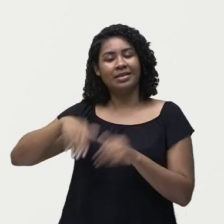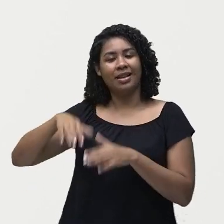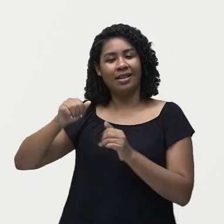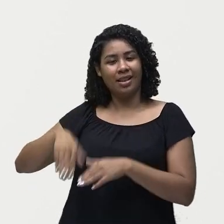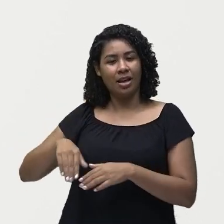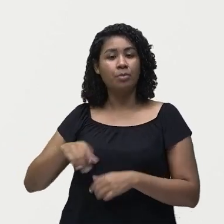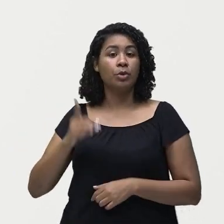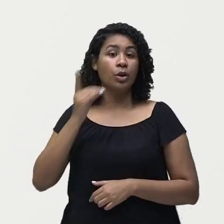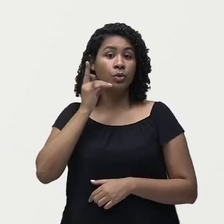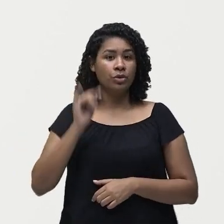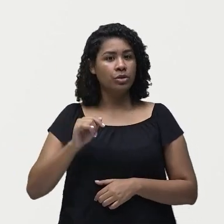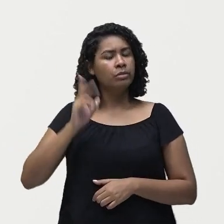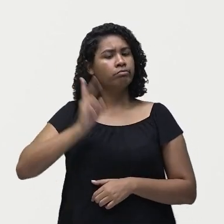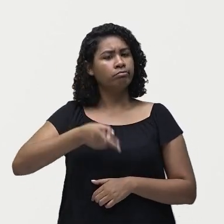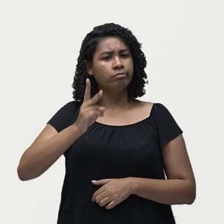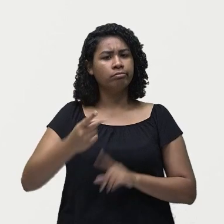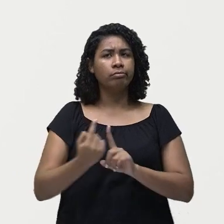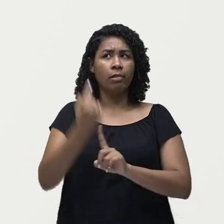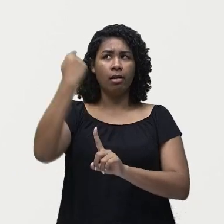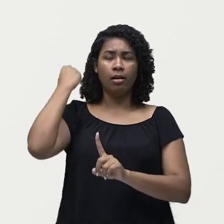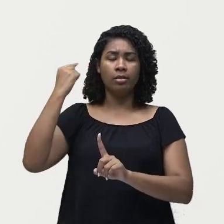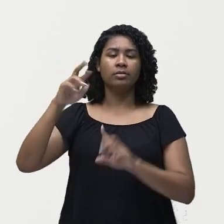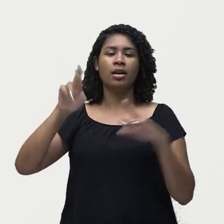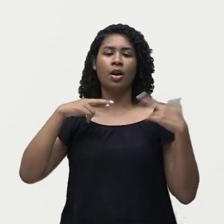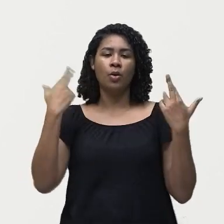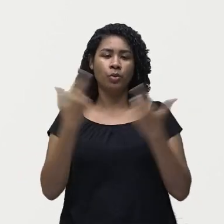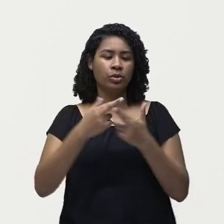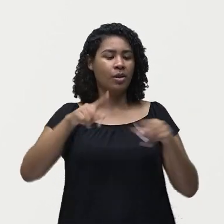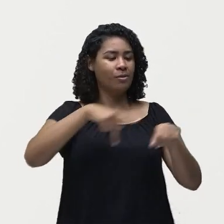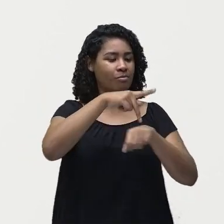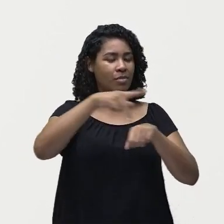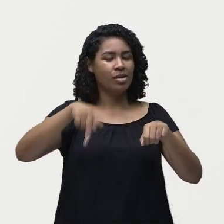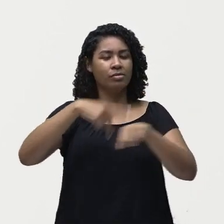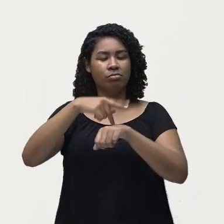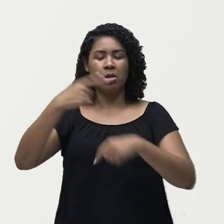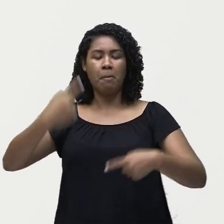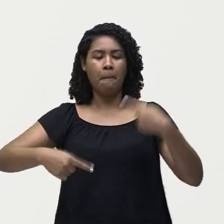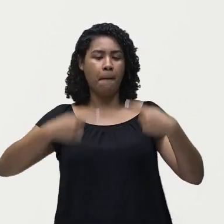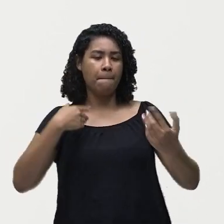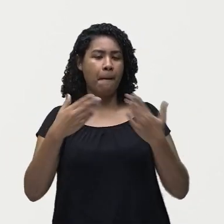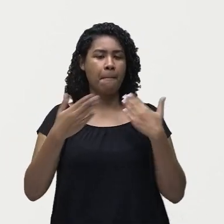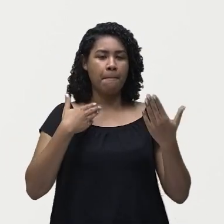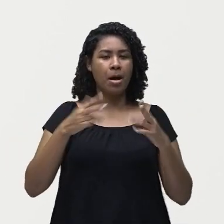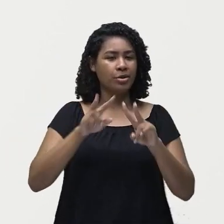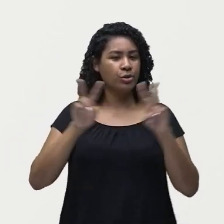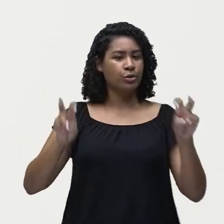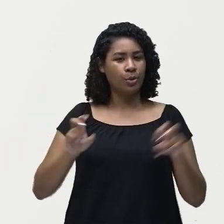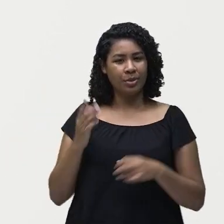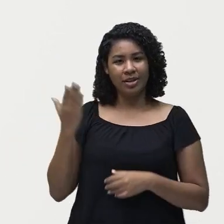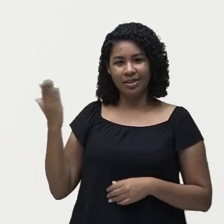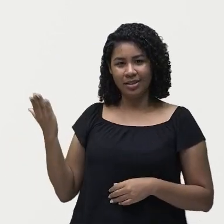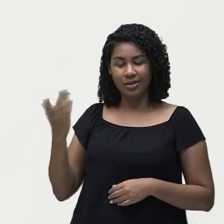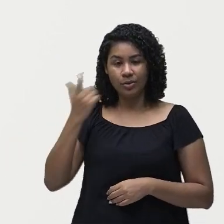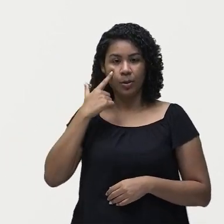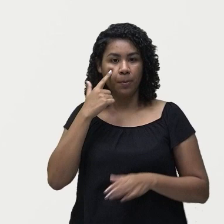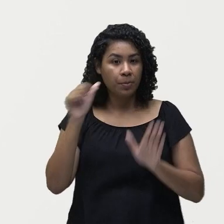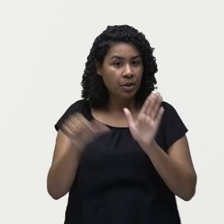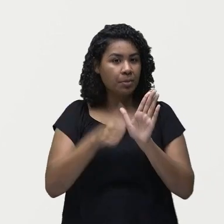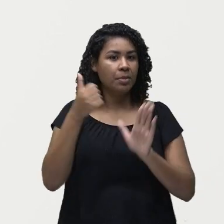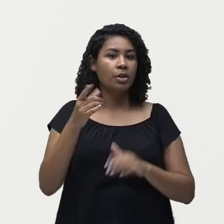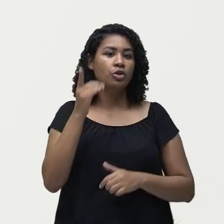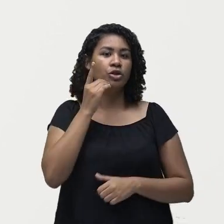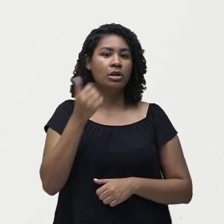data onde eles se reuniram, né? Países se reuniram para debater sobre esse assunto. Né? O primeiro foi dia 16 de setembro